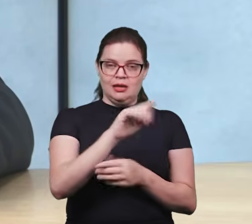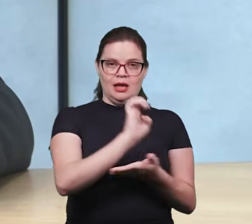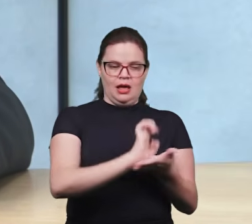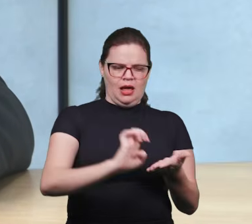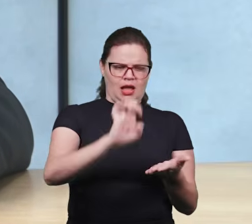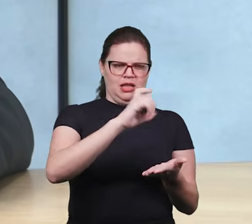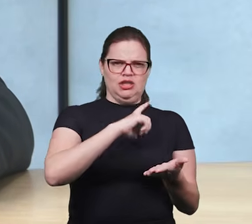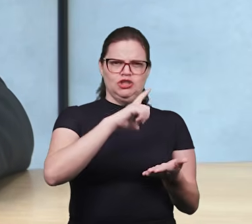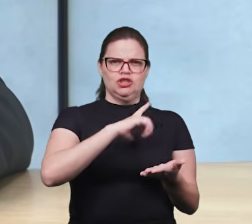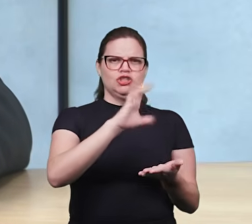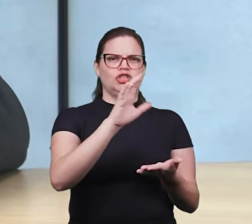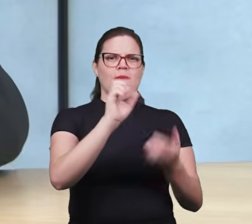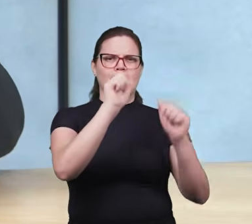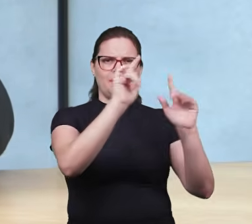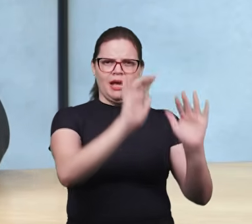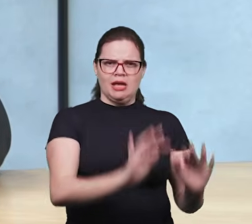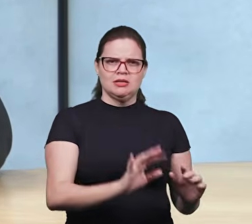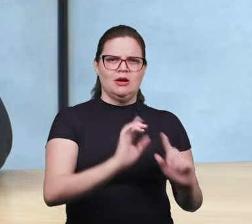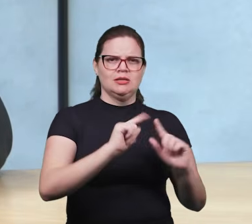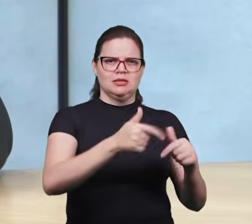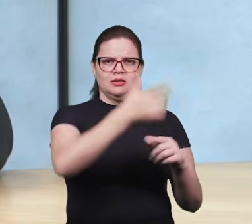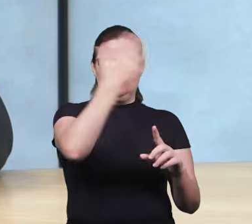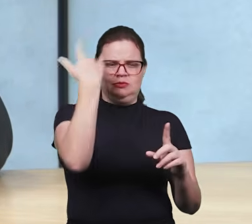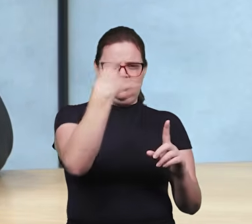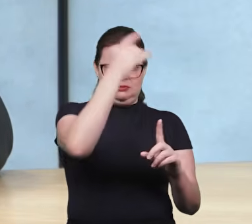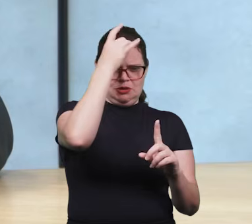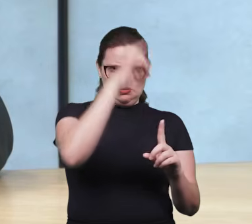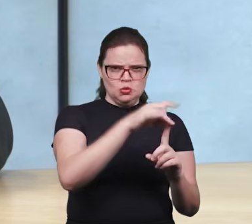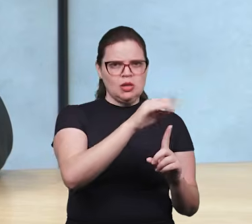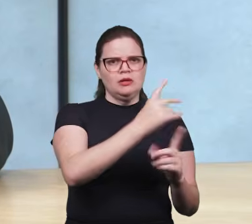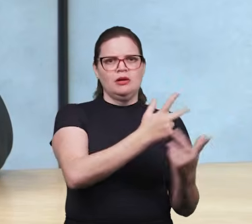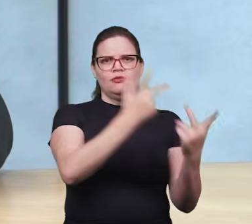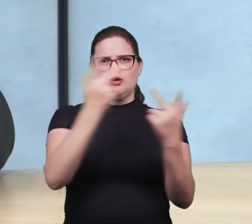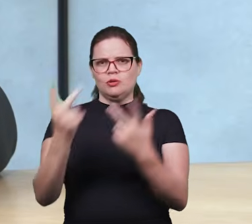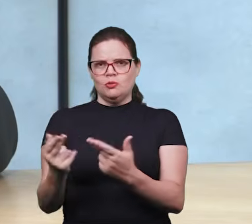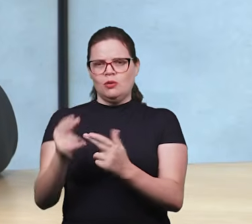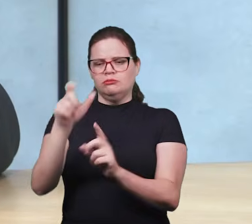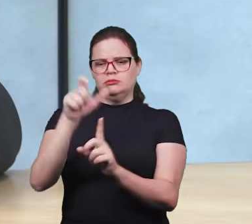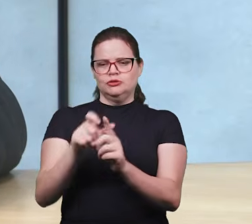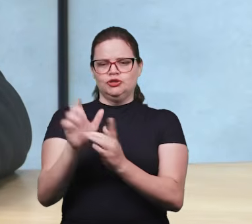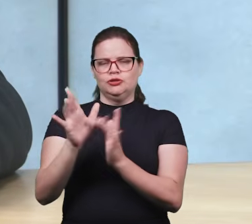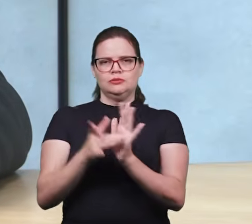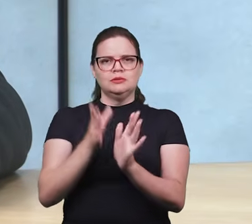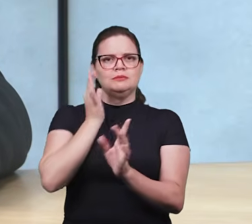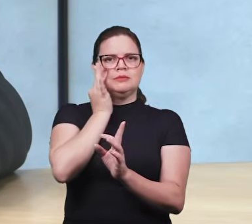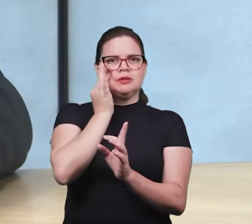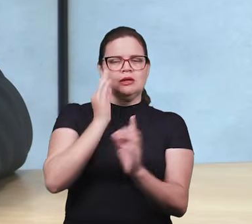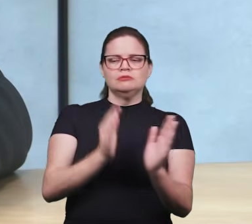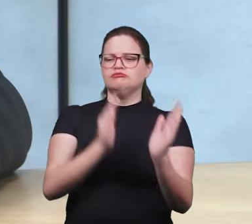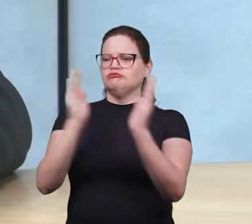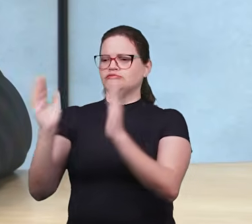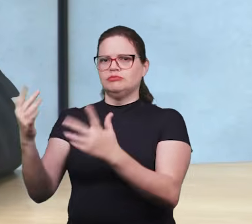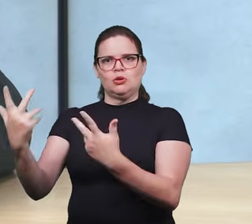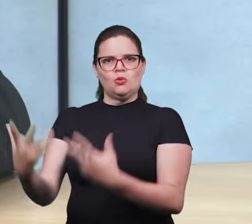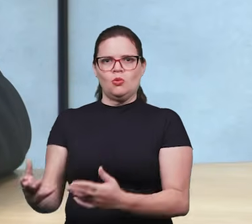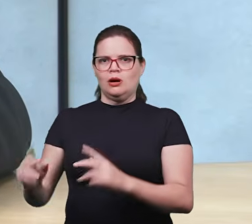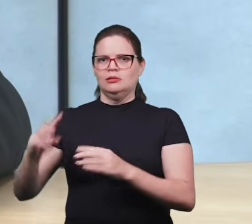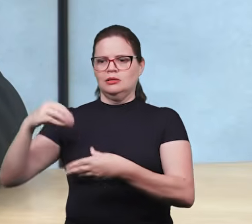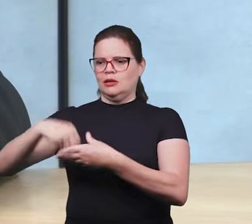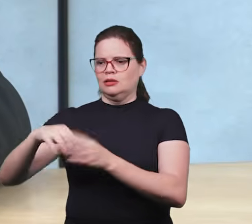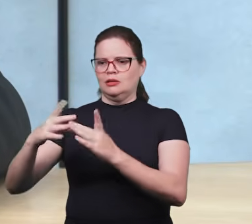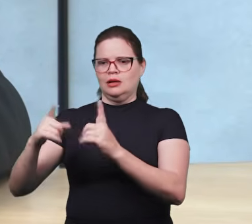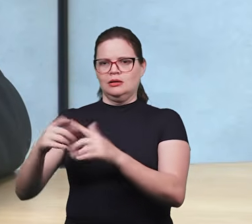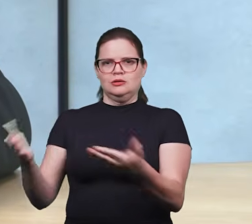Elias, tanto no ministério do Senhor Jesus, quanto na igreja primitiva, né? na igreja apostólica. E agora nós